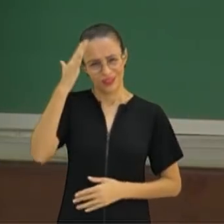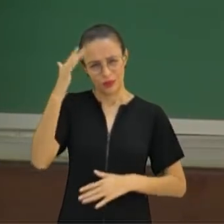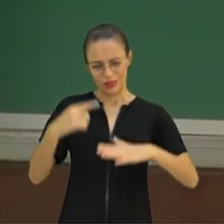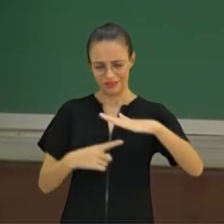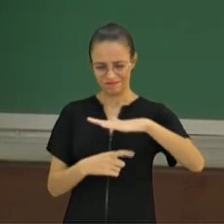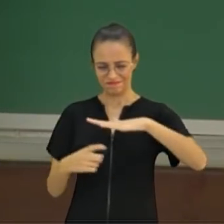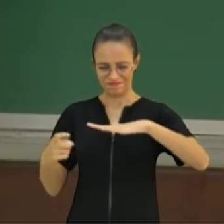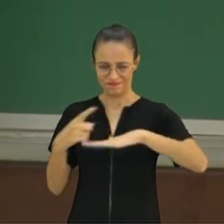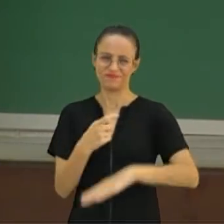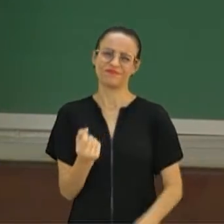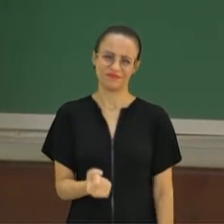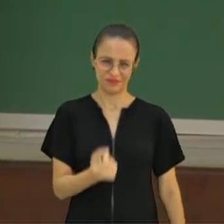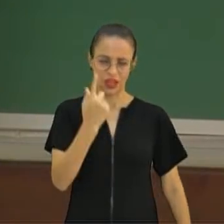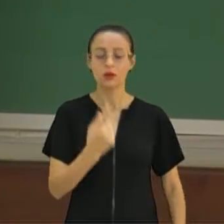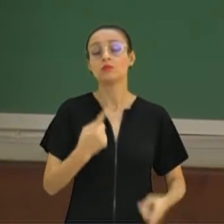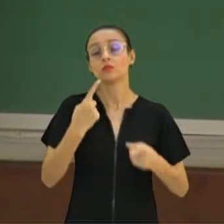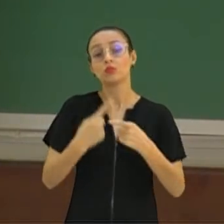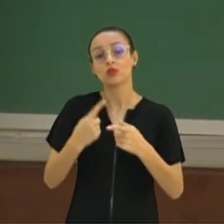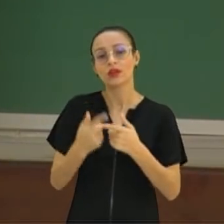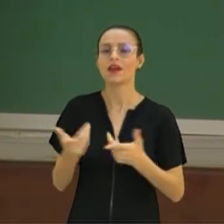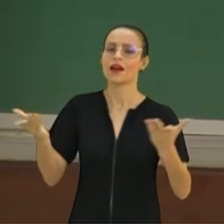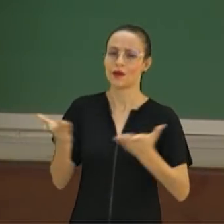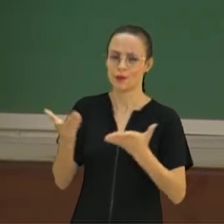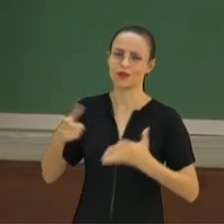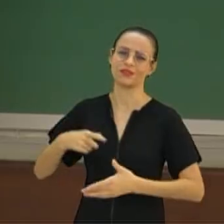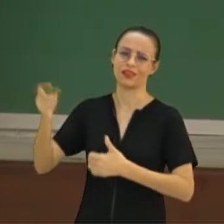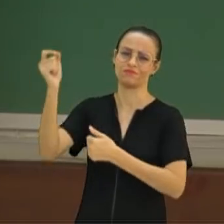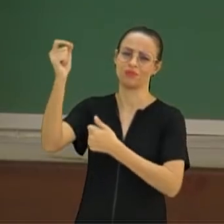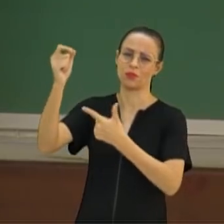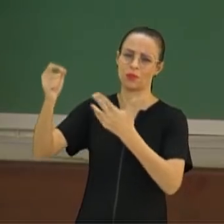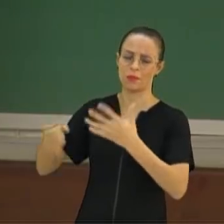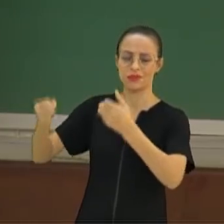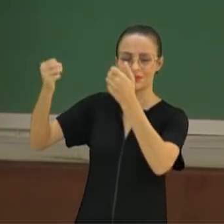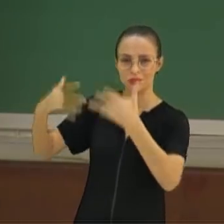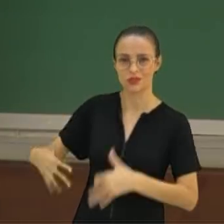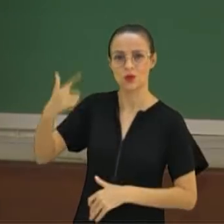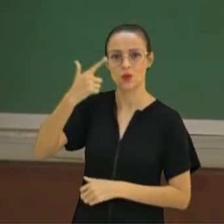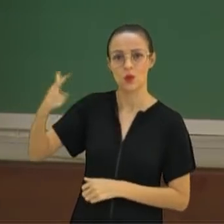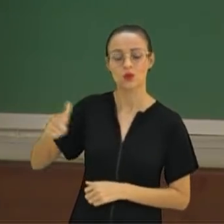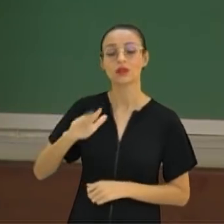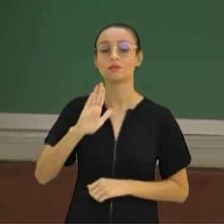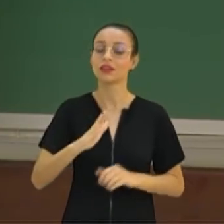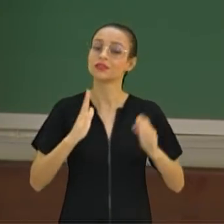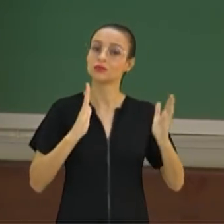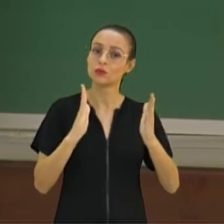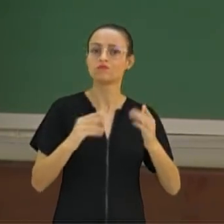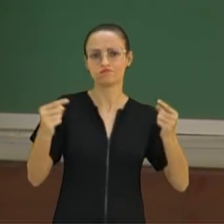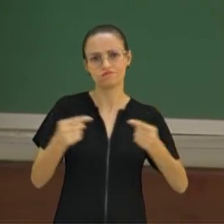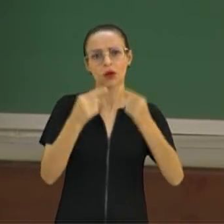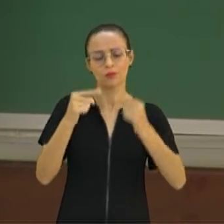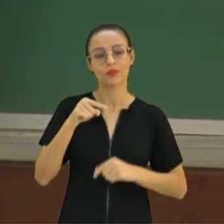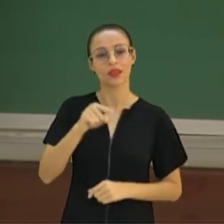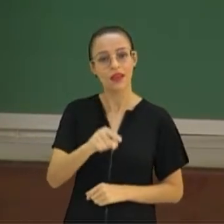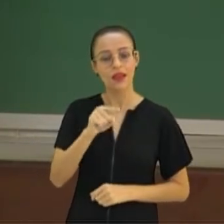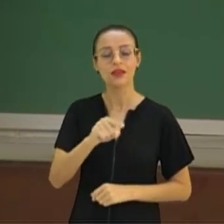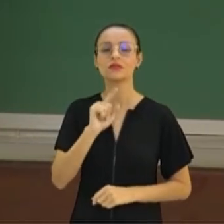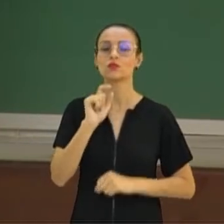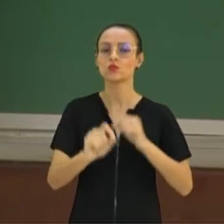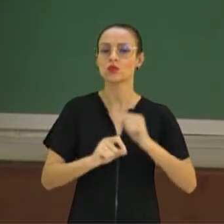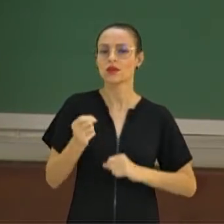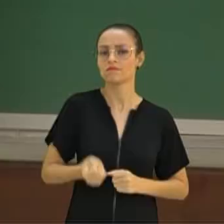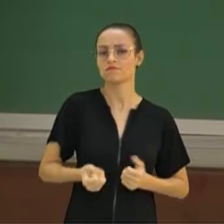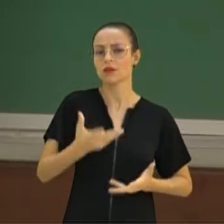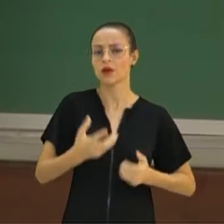esquisita, estranha, porque nós temos outros elementos, outras explicações, né? Essa teoria, ou teoria da geração